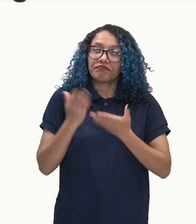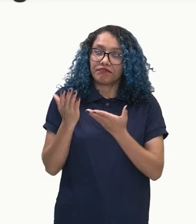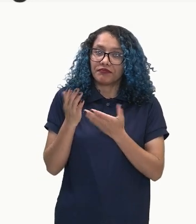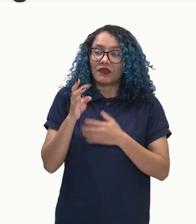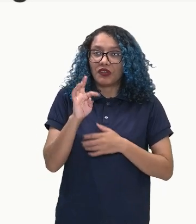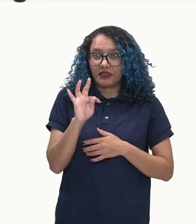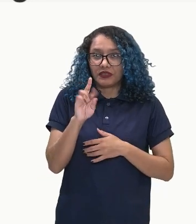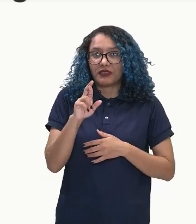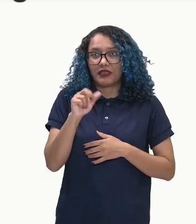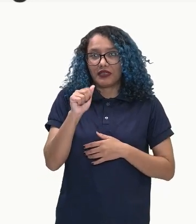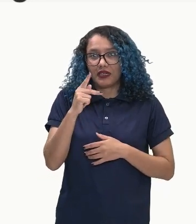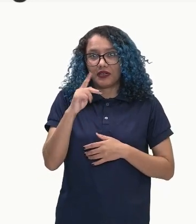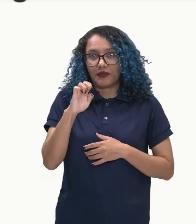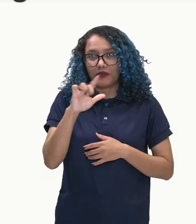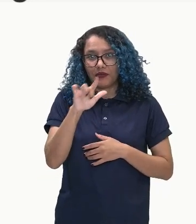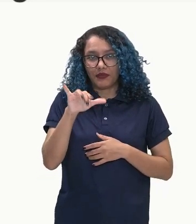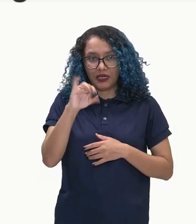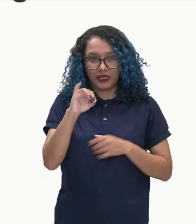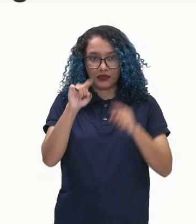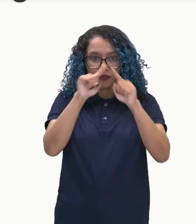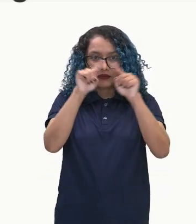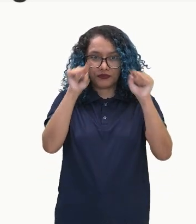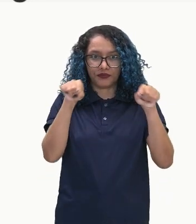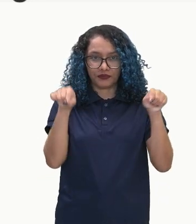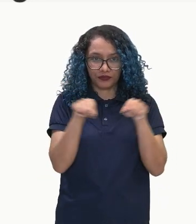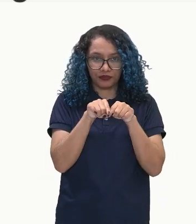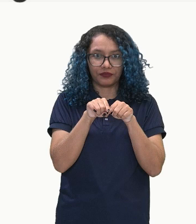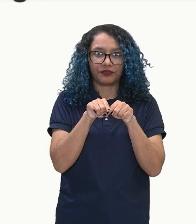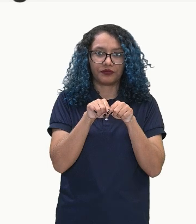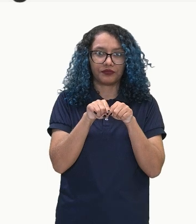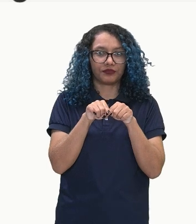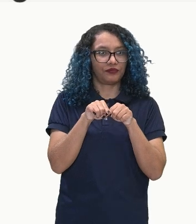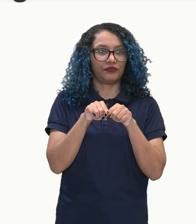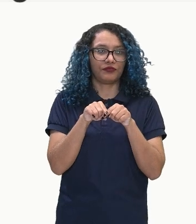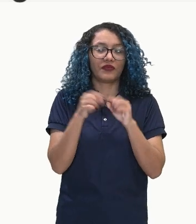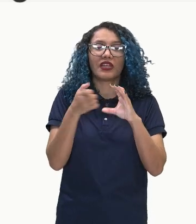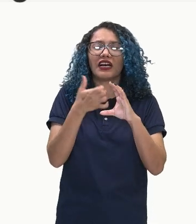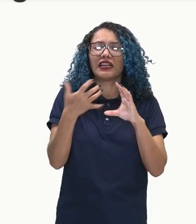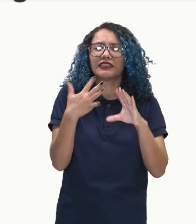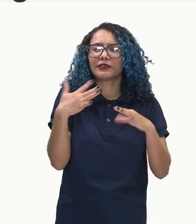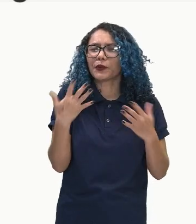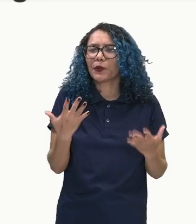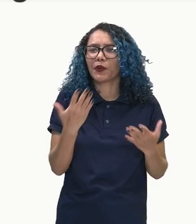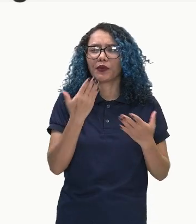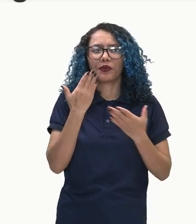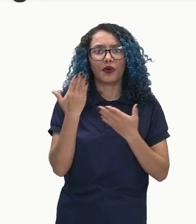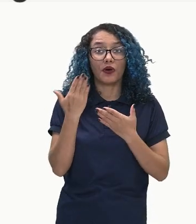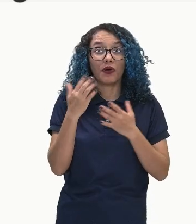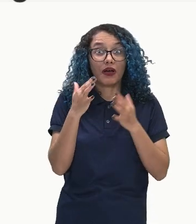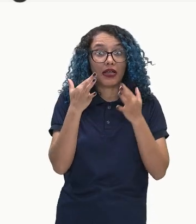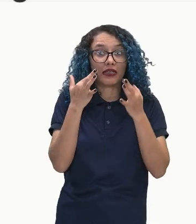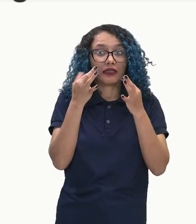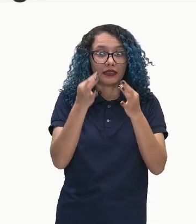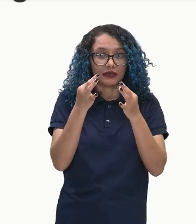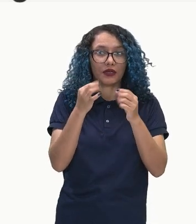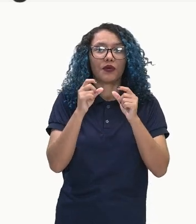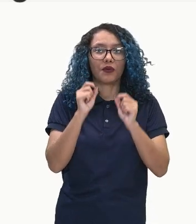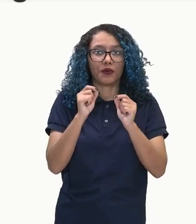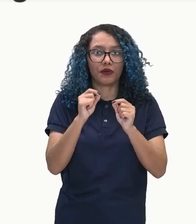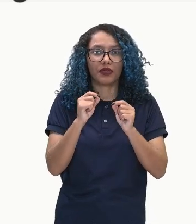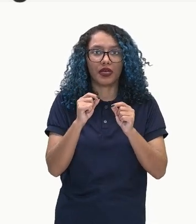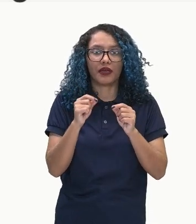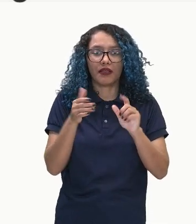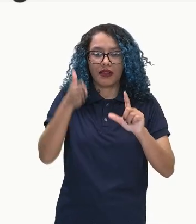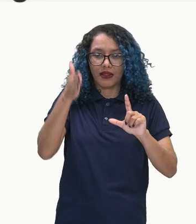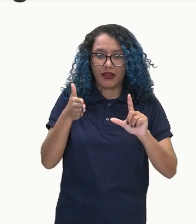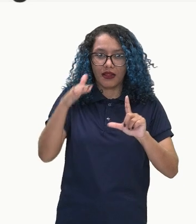Trapézios. O que tem de especial um trapézio? Olha para cá, porque um trapézio ele tem um par de lado